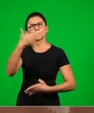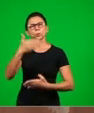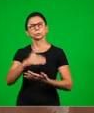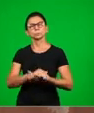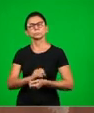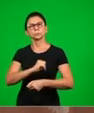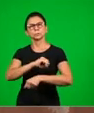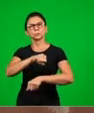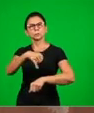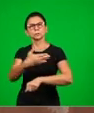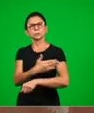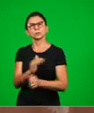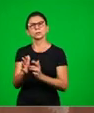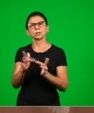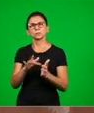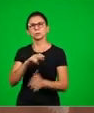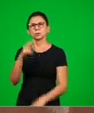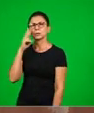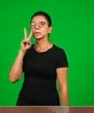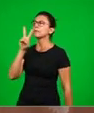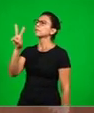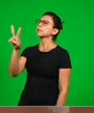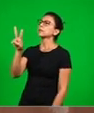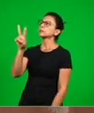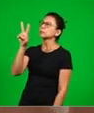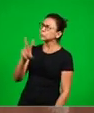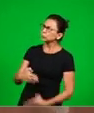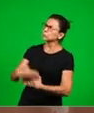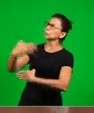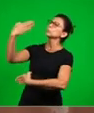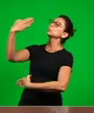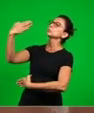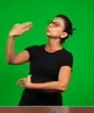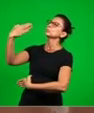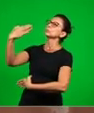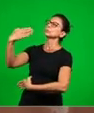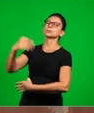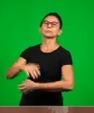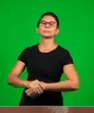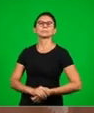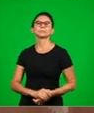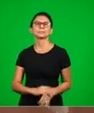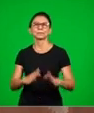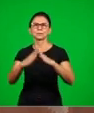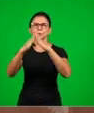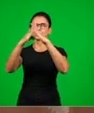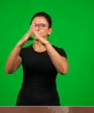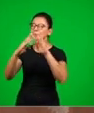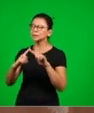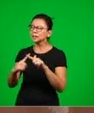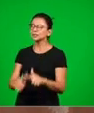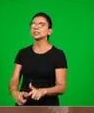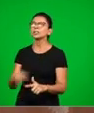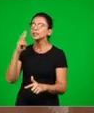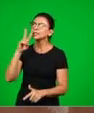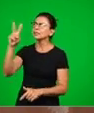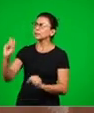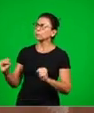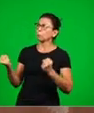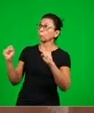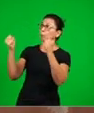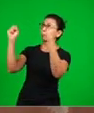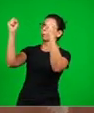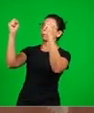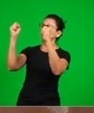quando Jesus diz assim, não vês tudo isso? Eu vou reedificar em 3 dias o templo. 3 dias.